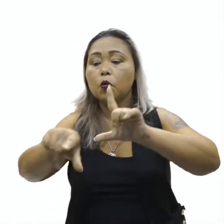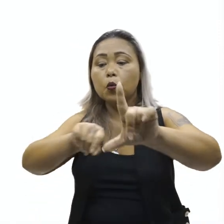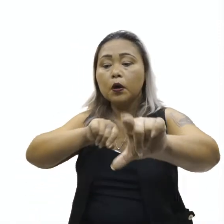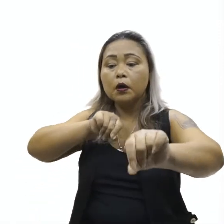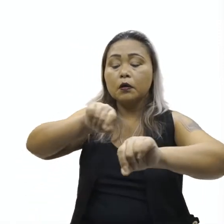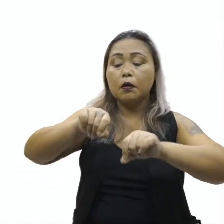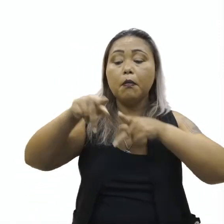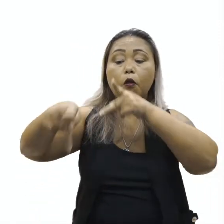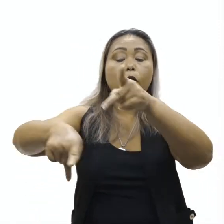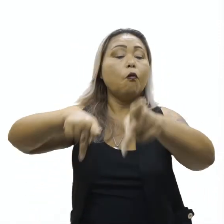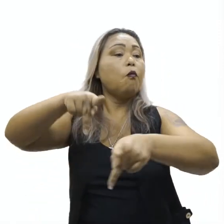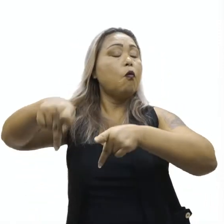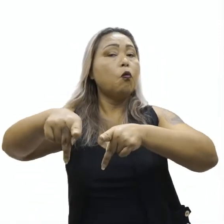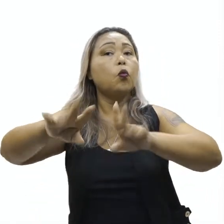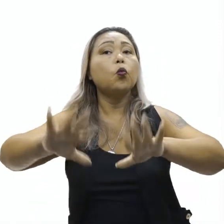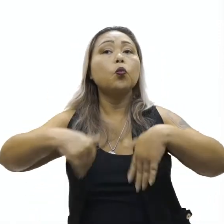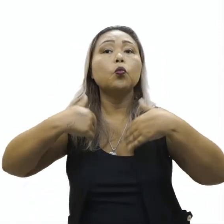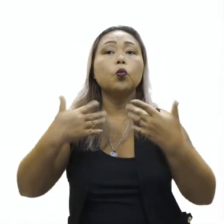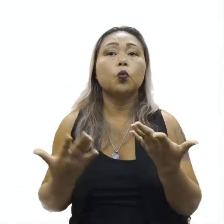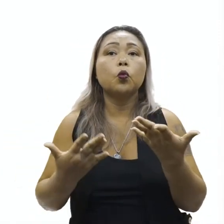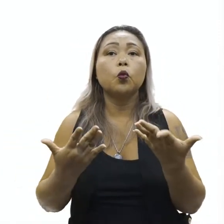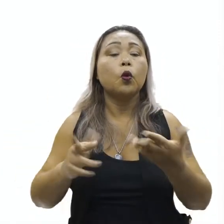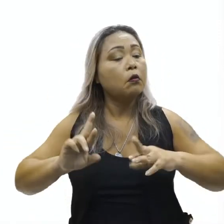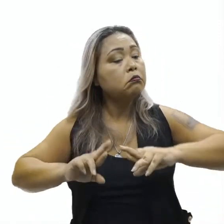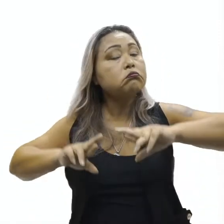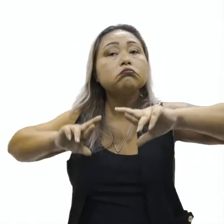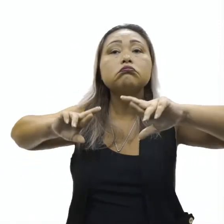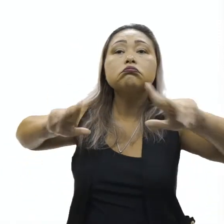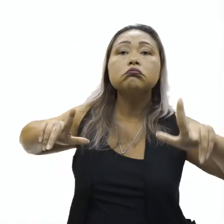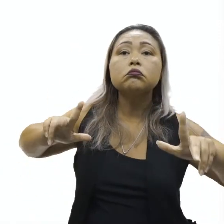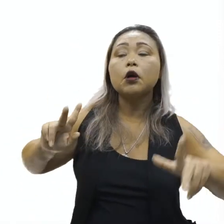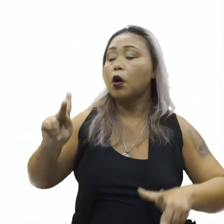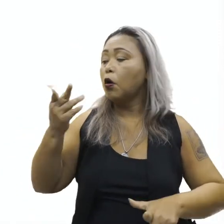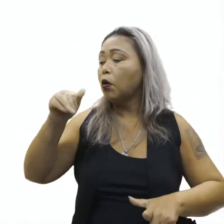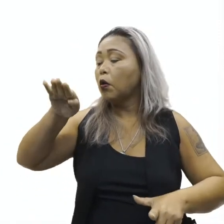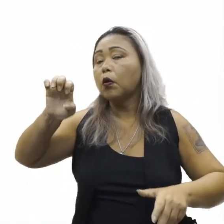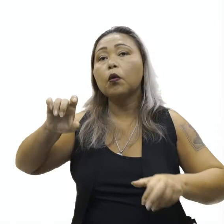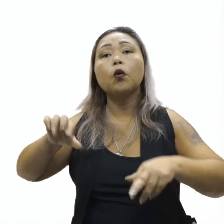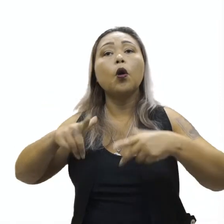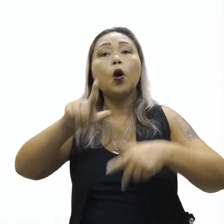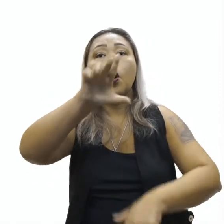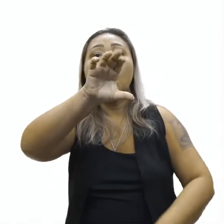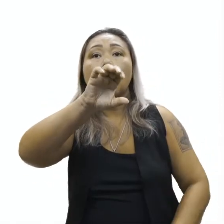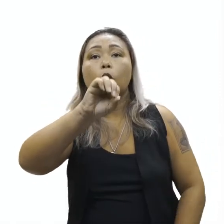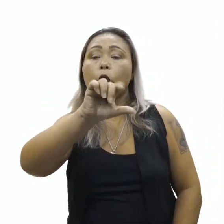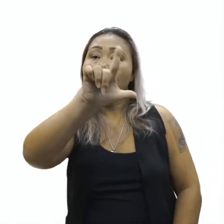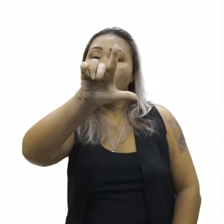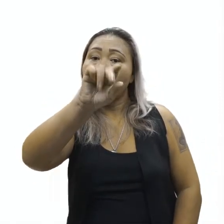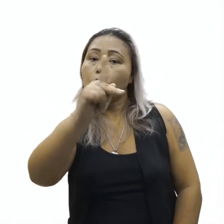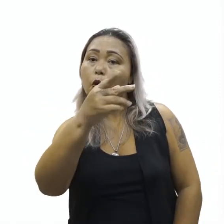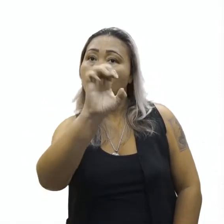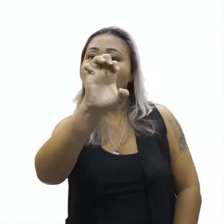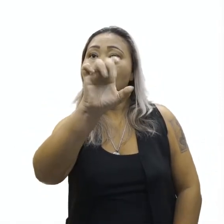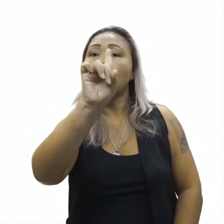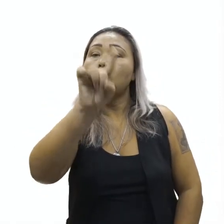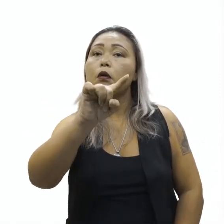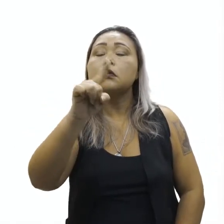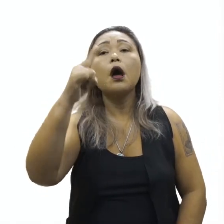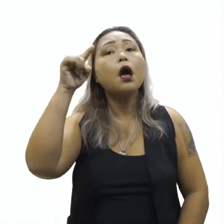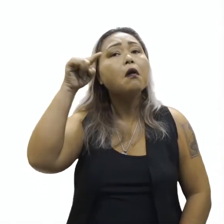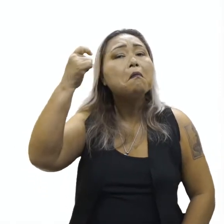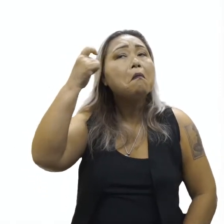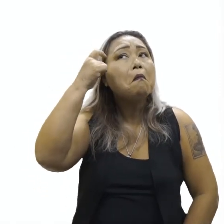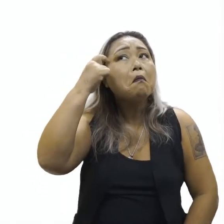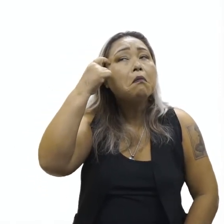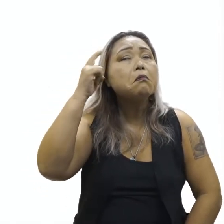povo. Então, gente, qual é a diferença do Locke para o Hobbes? É que o Locke ele tem um pensamento muito mais